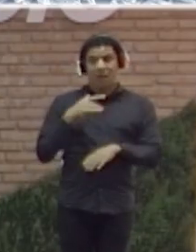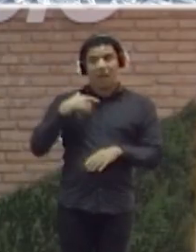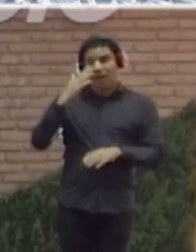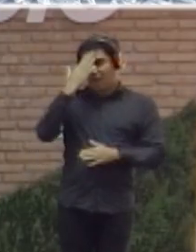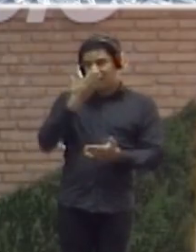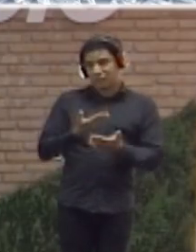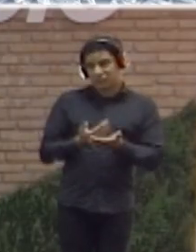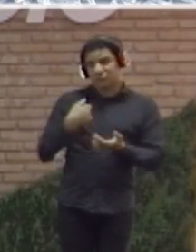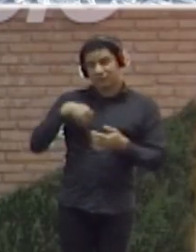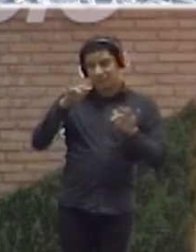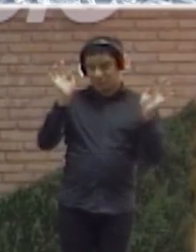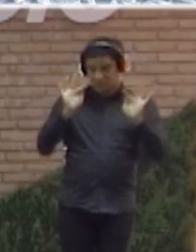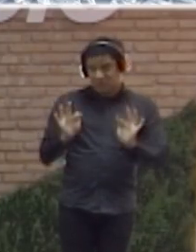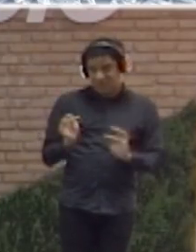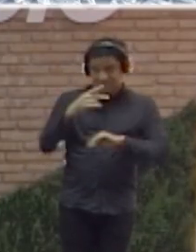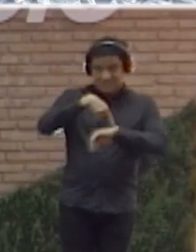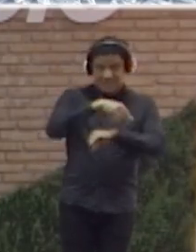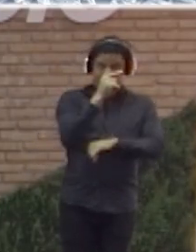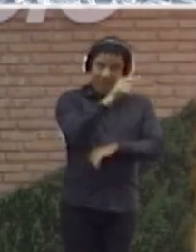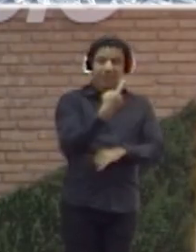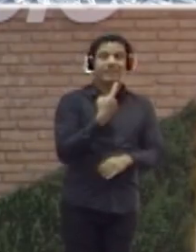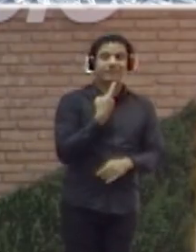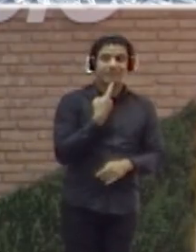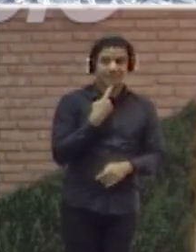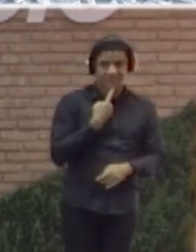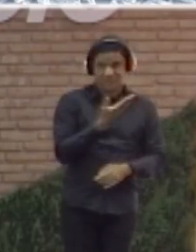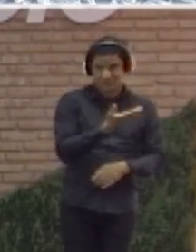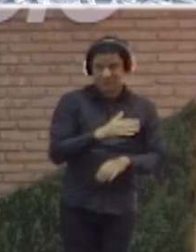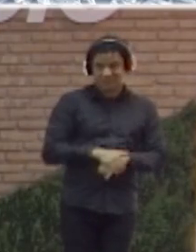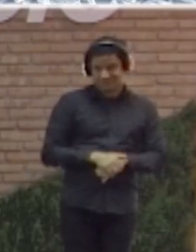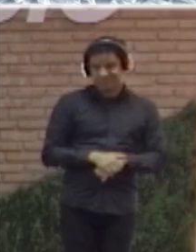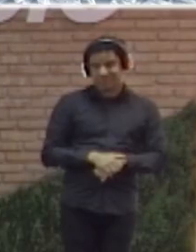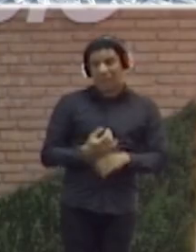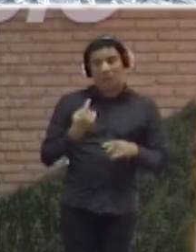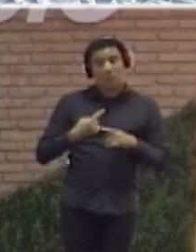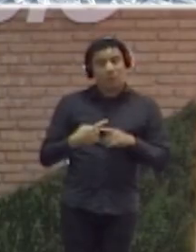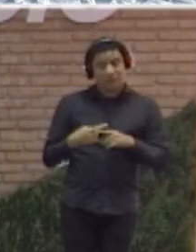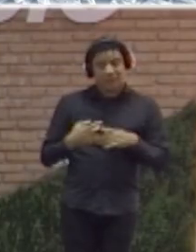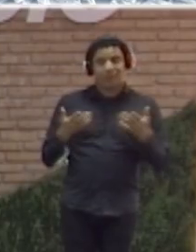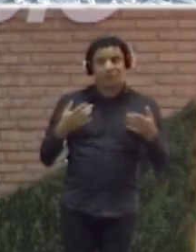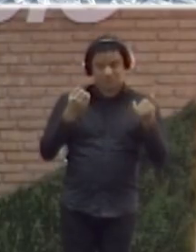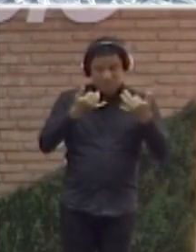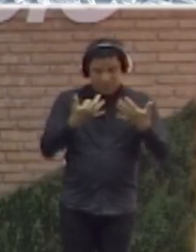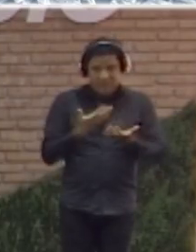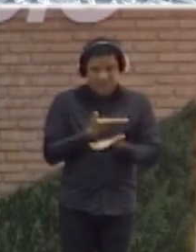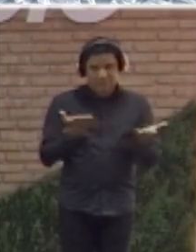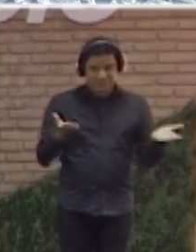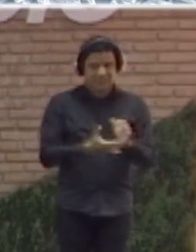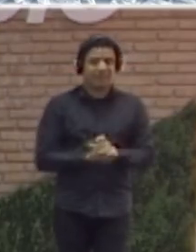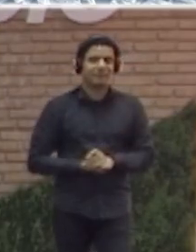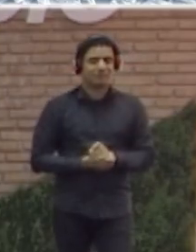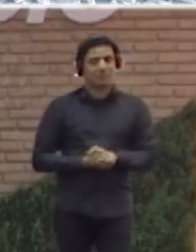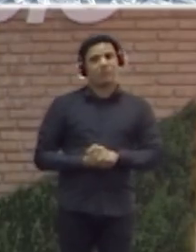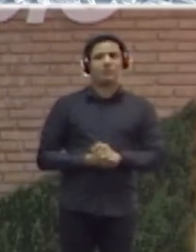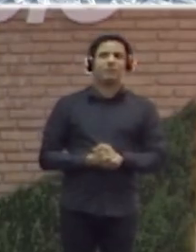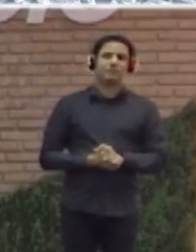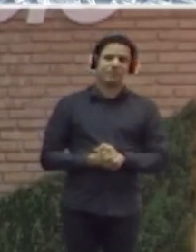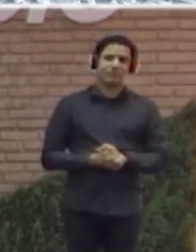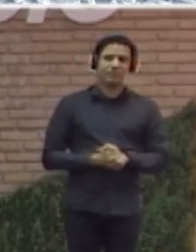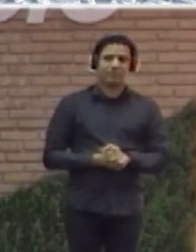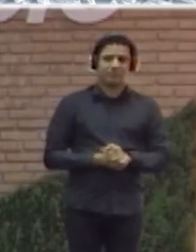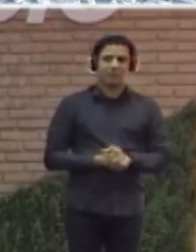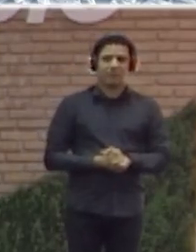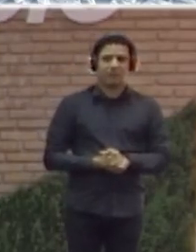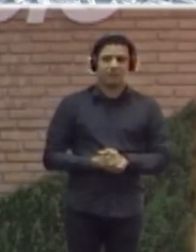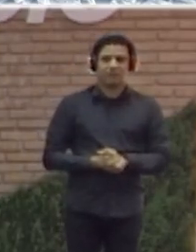que seja esse o caso é o fato que nós temos uma questão muito grande